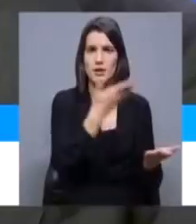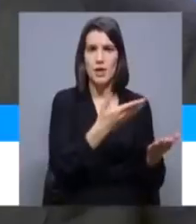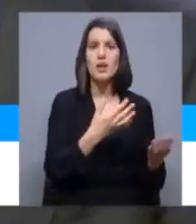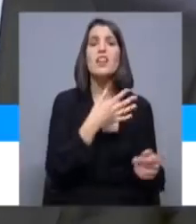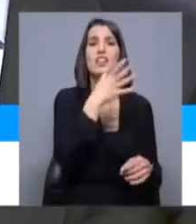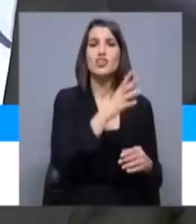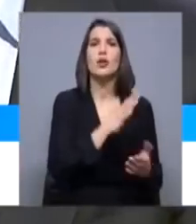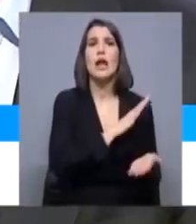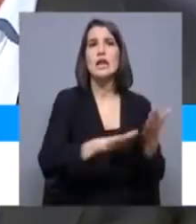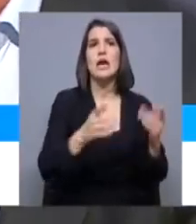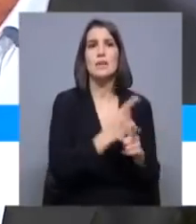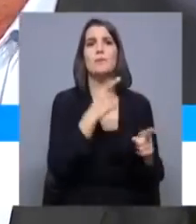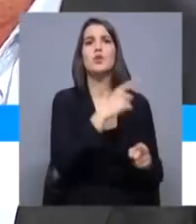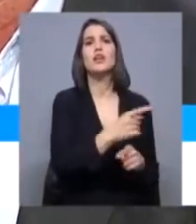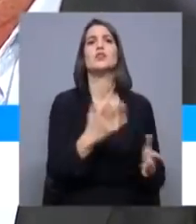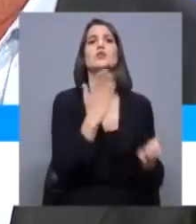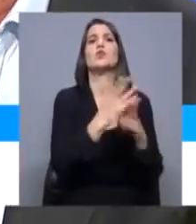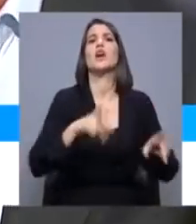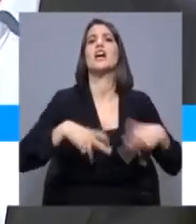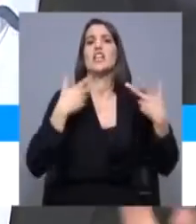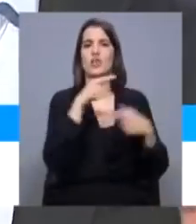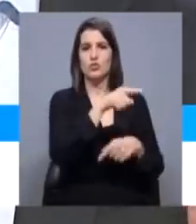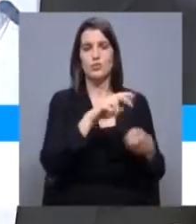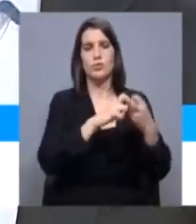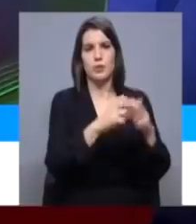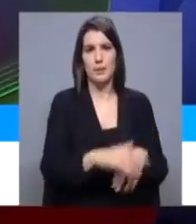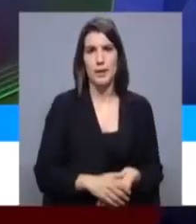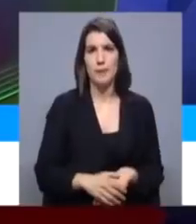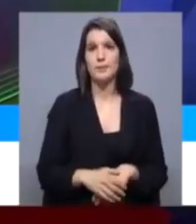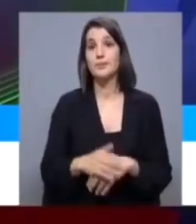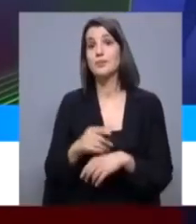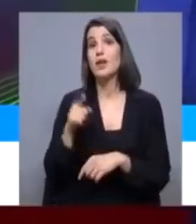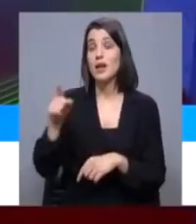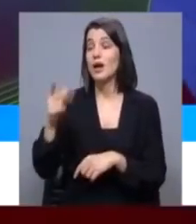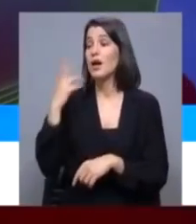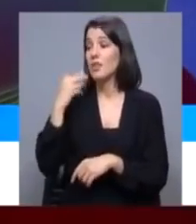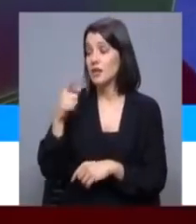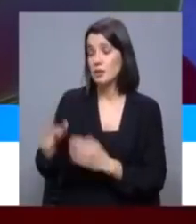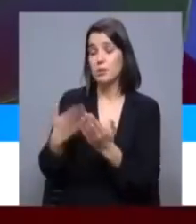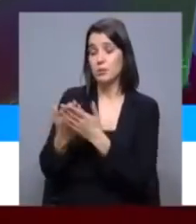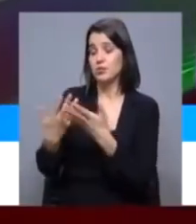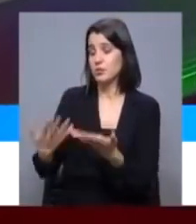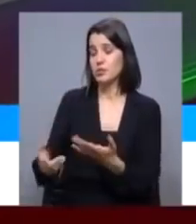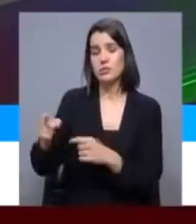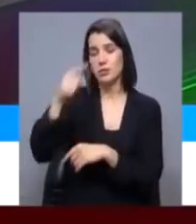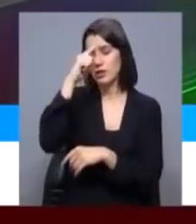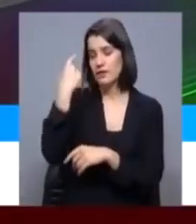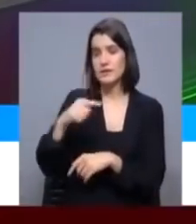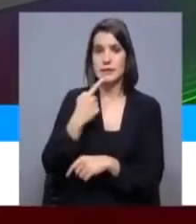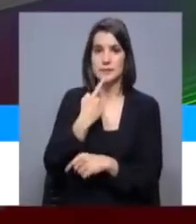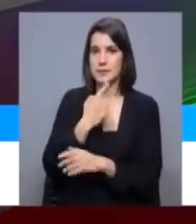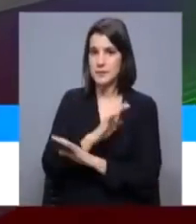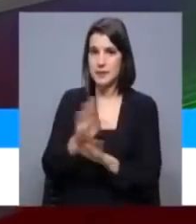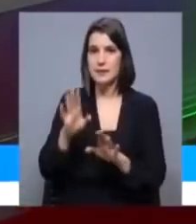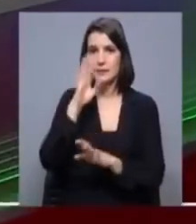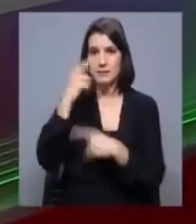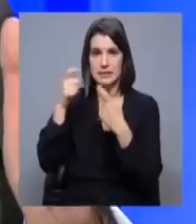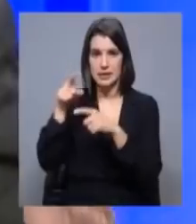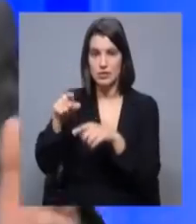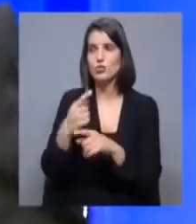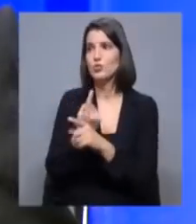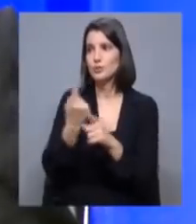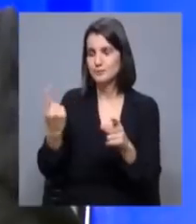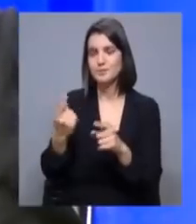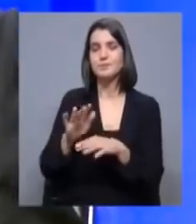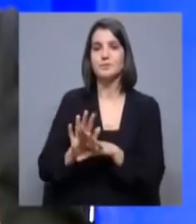sobre isto nada que ele percebe Agora é que eu ver se é que é o problema João contrato acabou de professores é uma coisa que é difícil entender se pensar